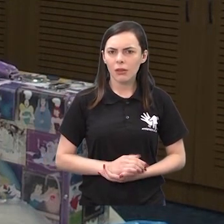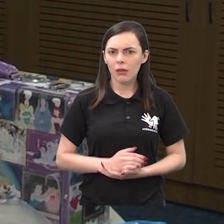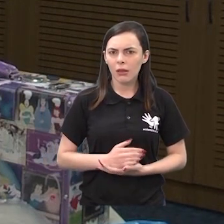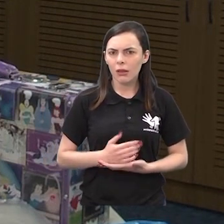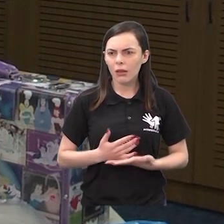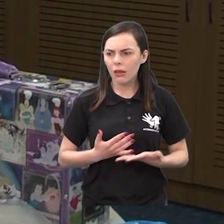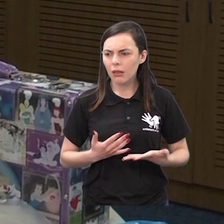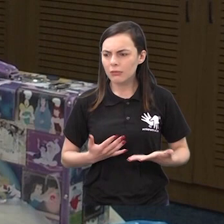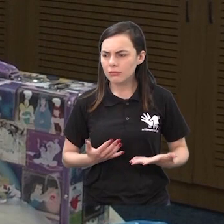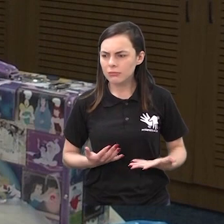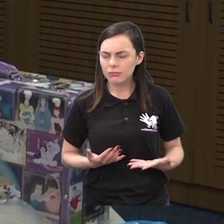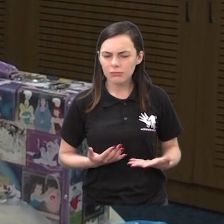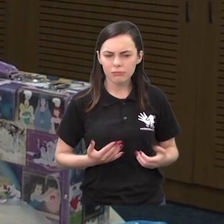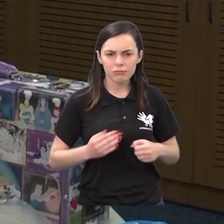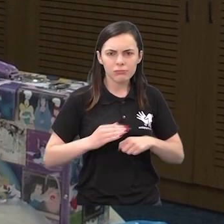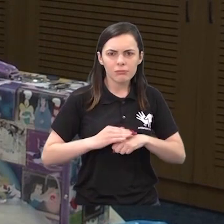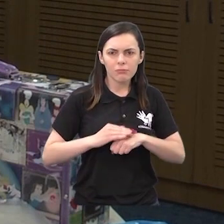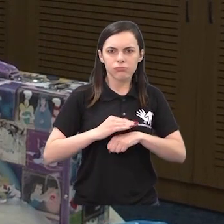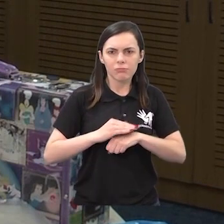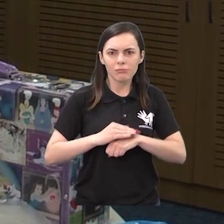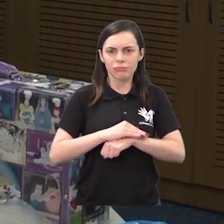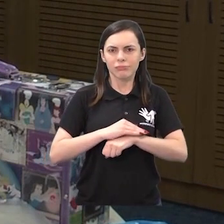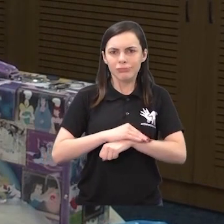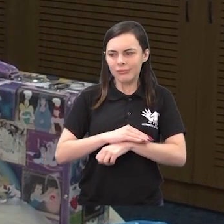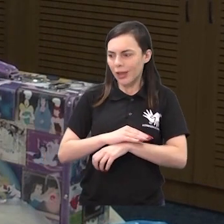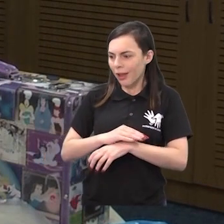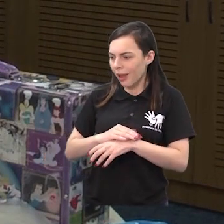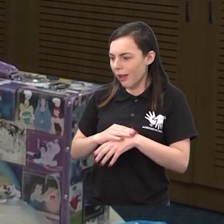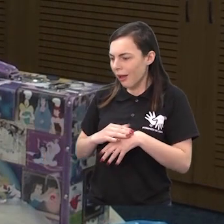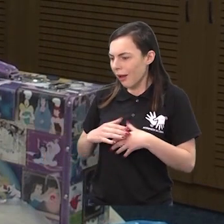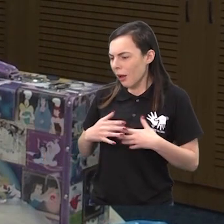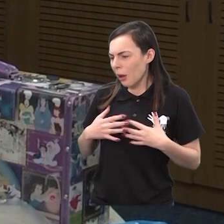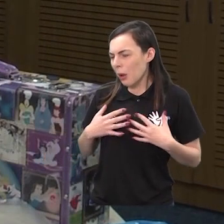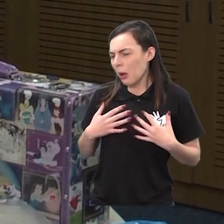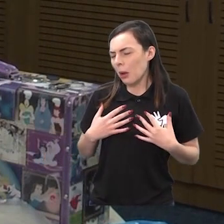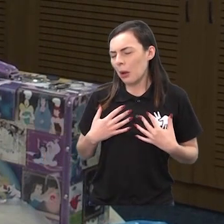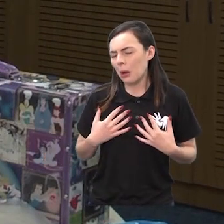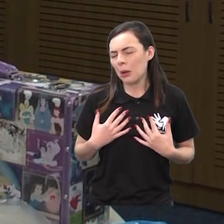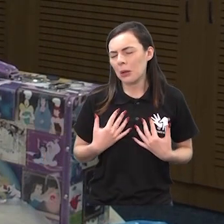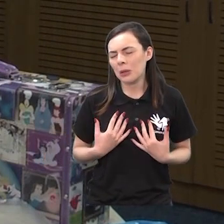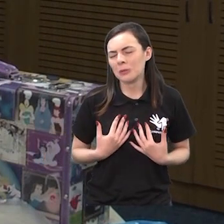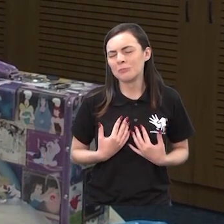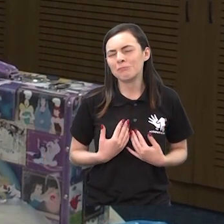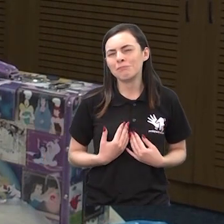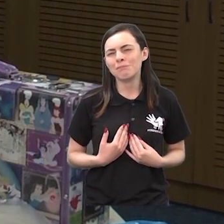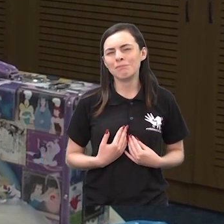Então, o sapinho entusiasmado falou: